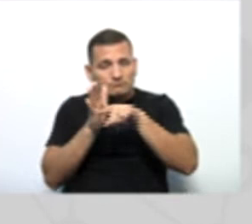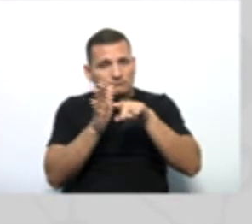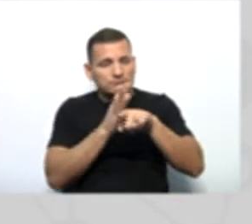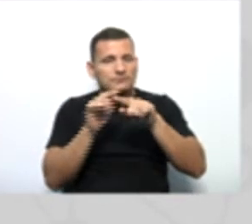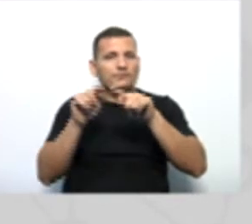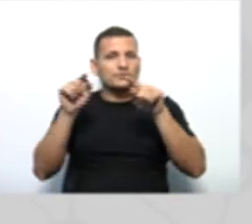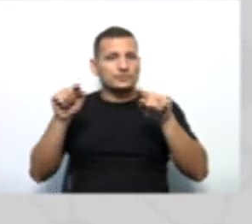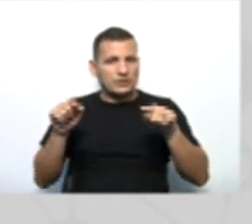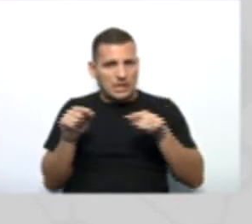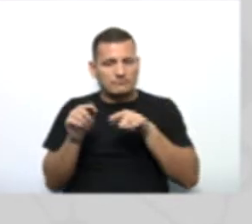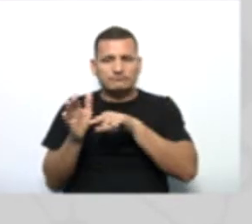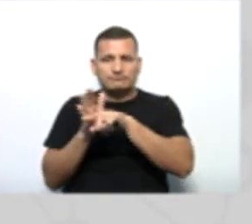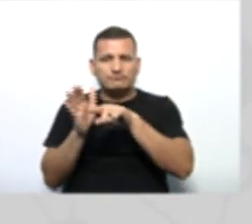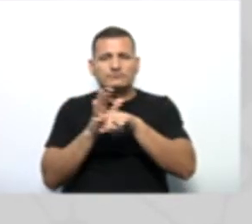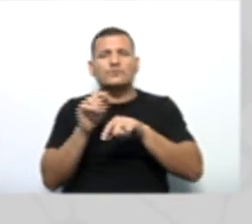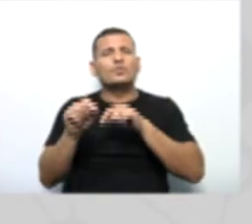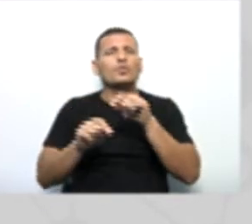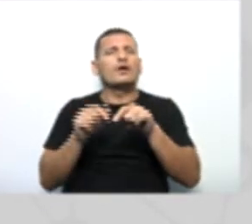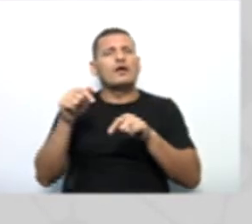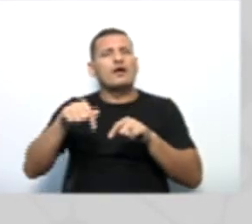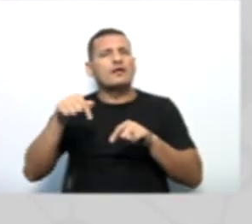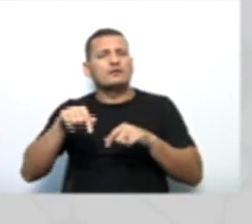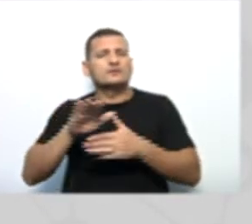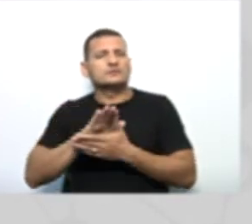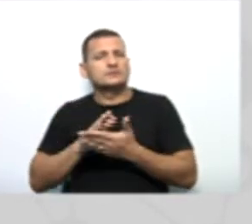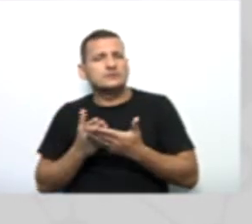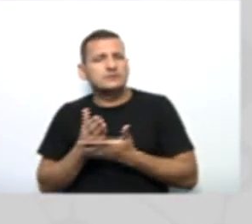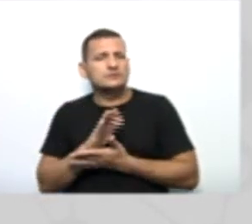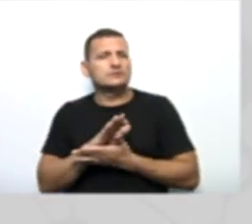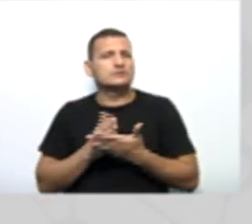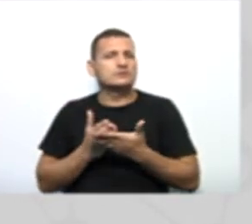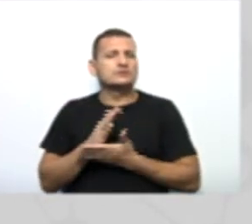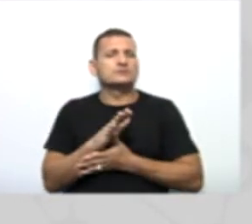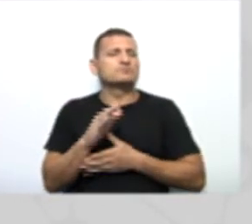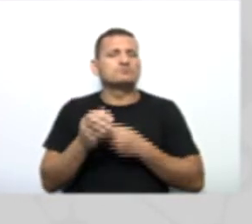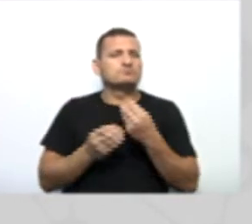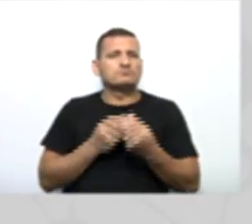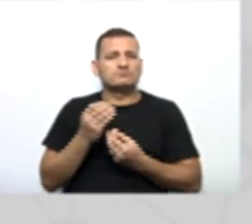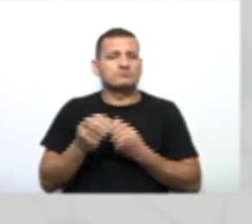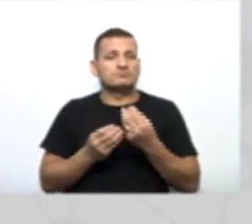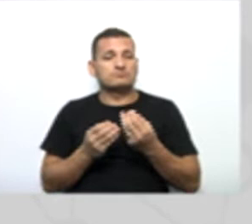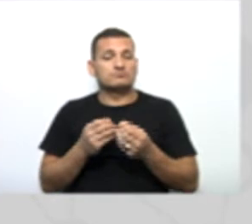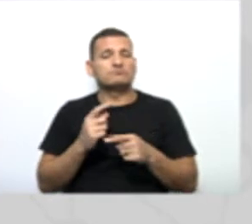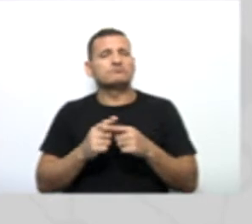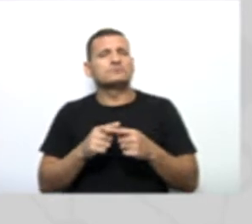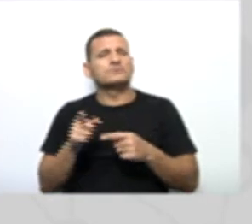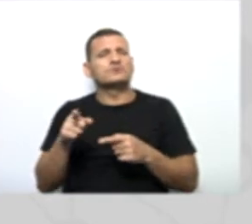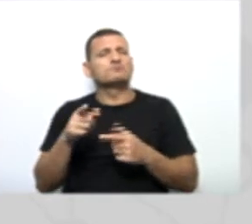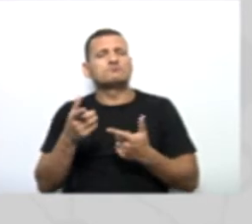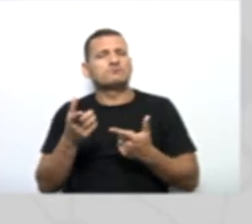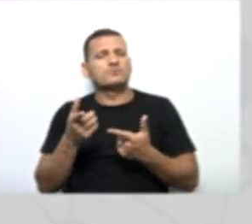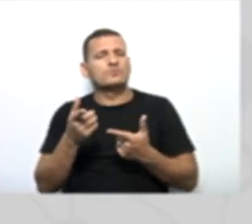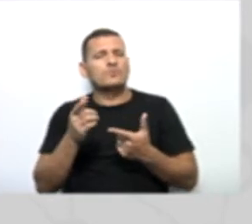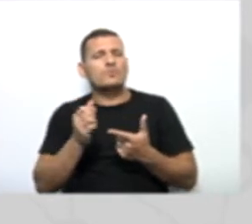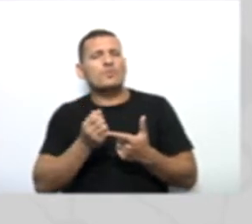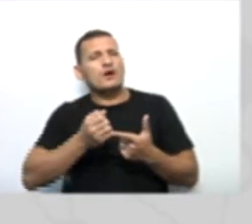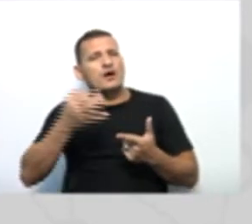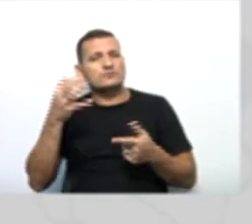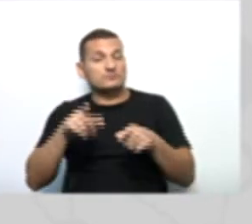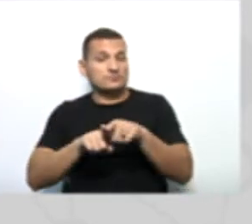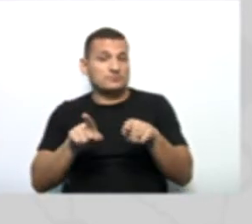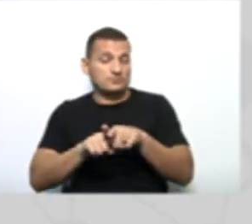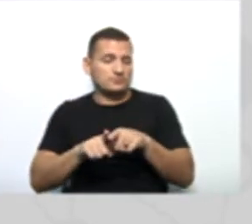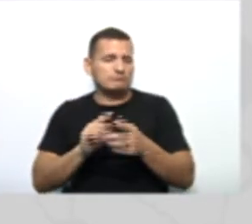certo? O que incomoda e quanto incomoda porque esse quanto incomoda, a quantidade,